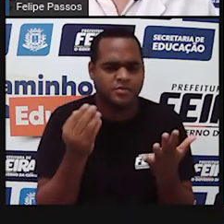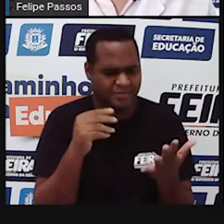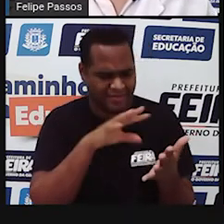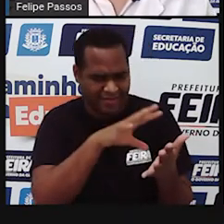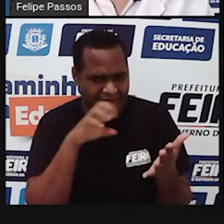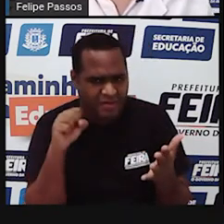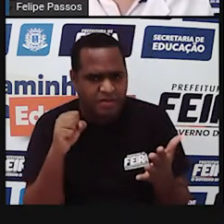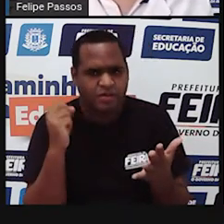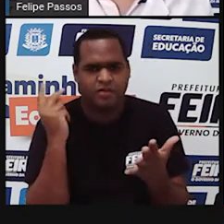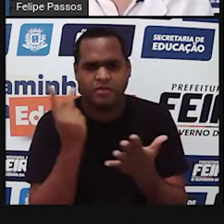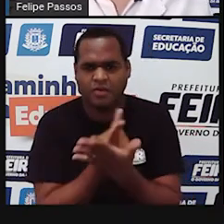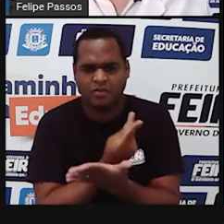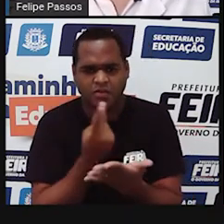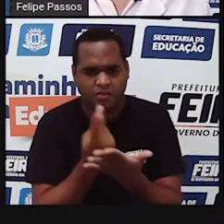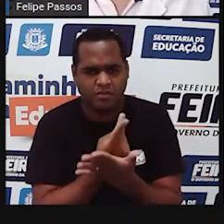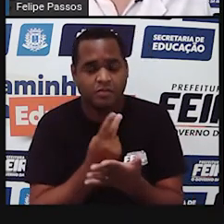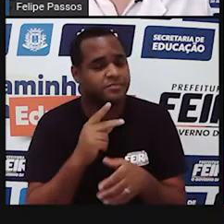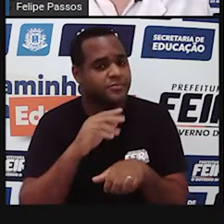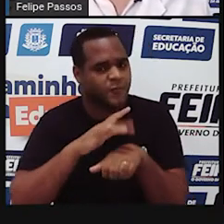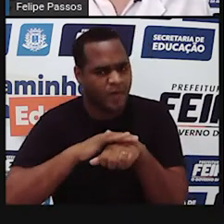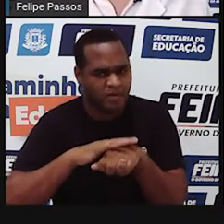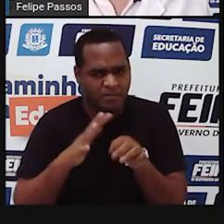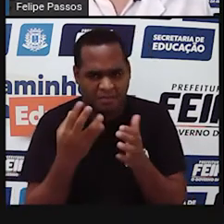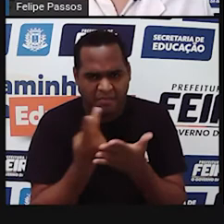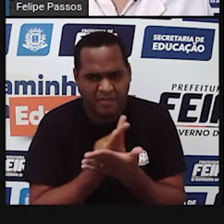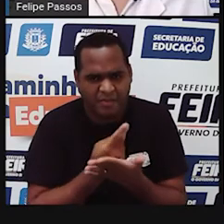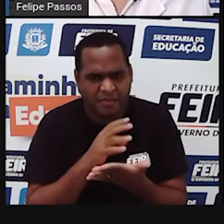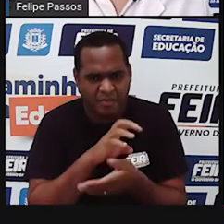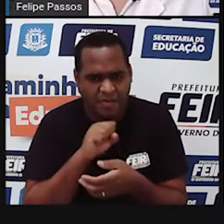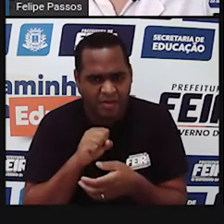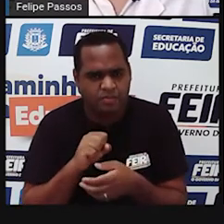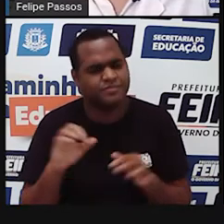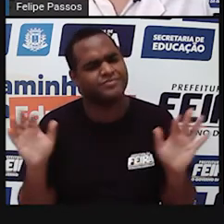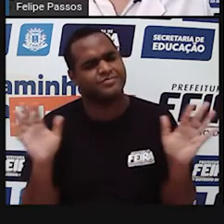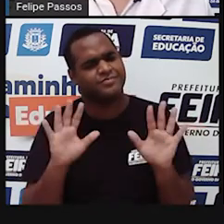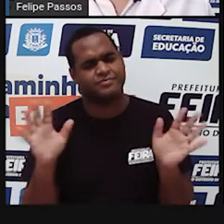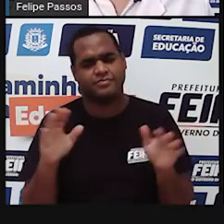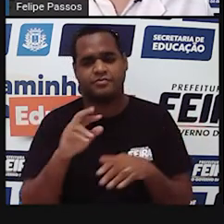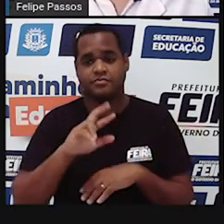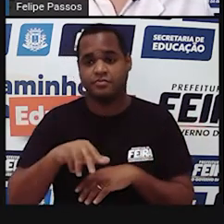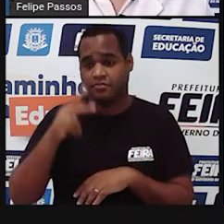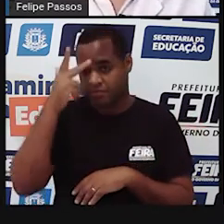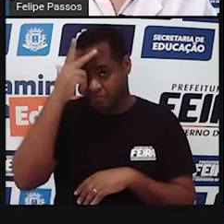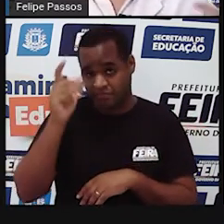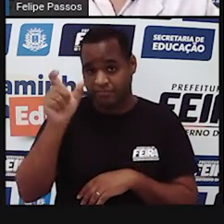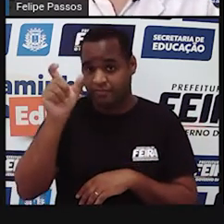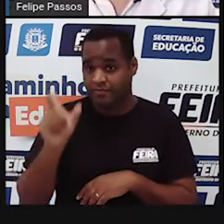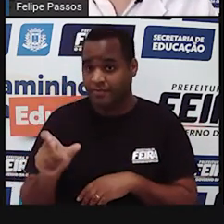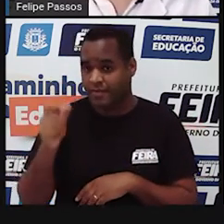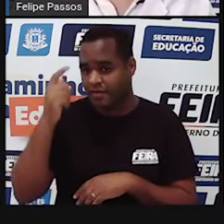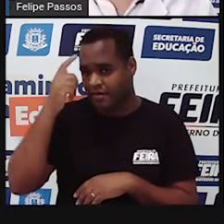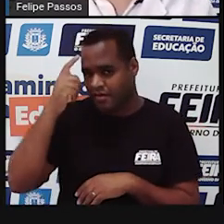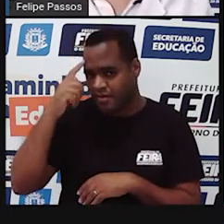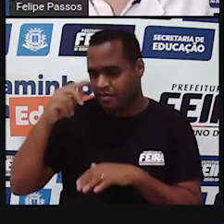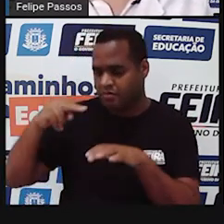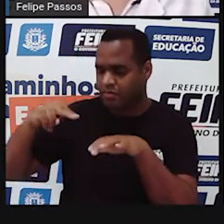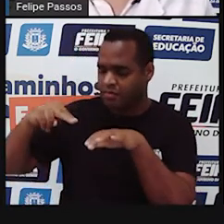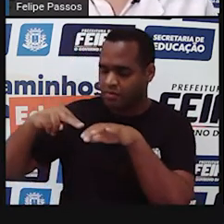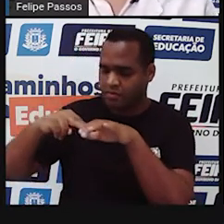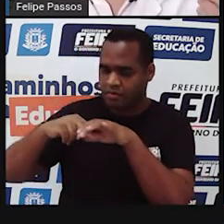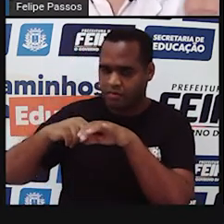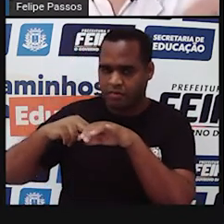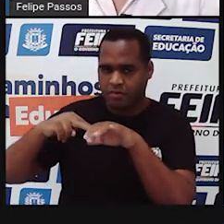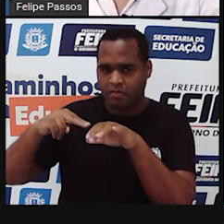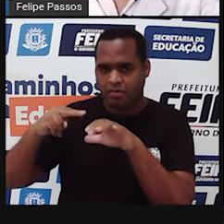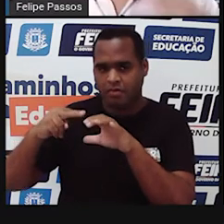Você não tem por que excluir essa pessoa. Pacientes que fazem quimioterapia, pacientes que têm alguma